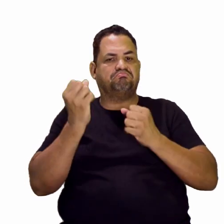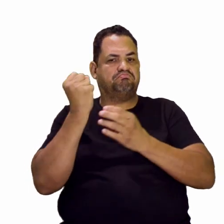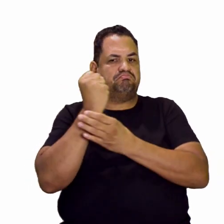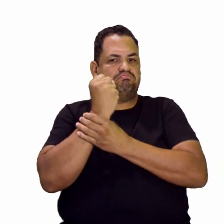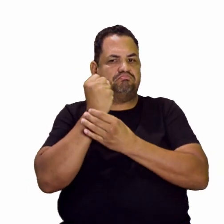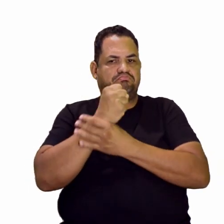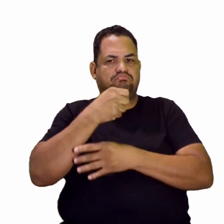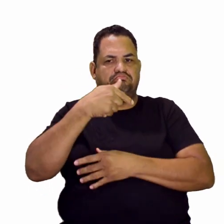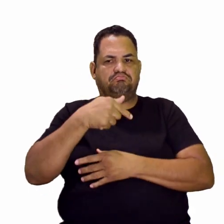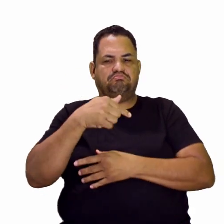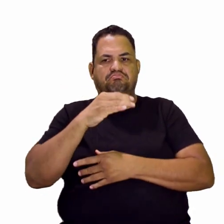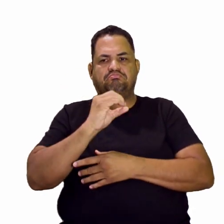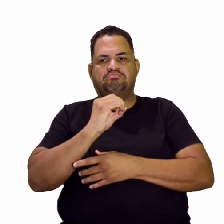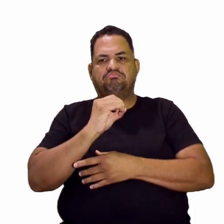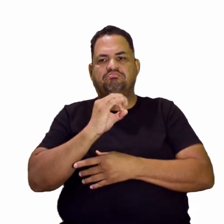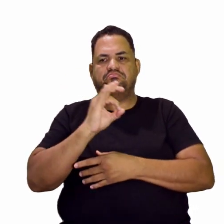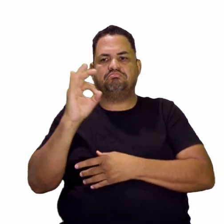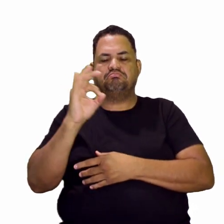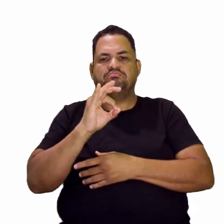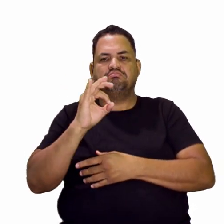em 70%.